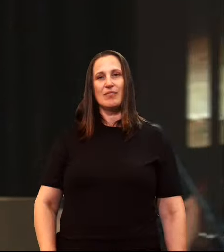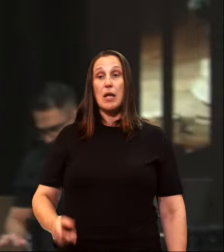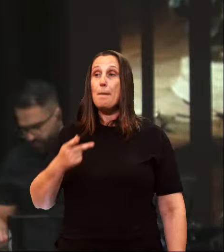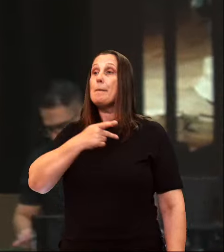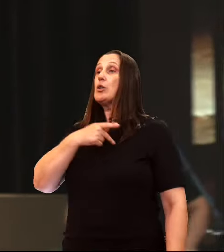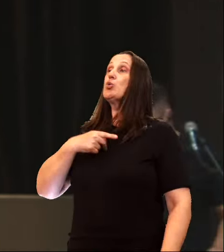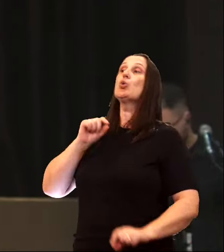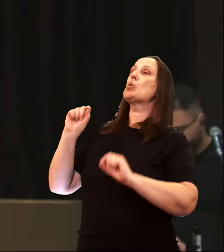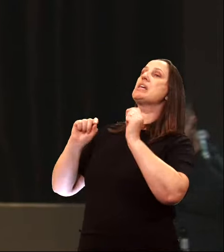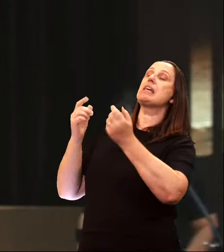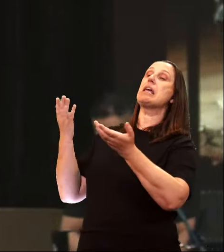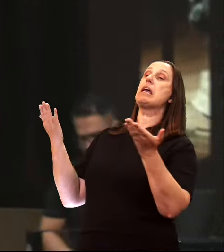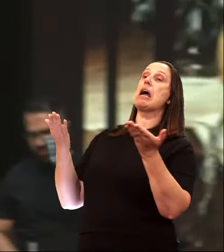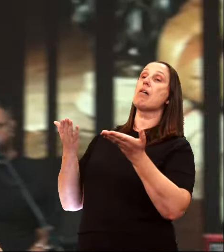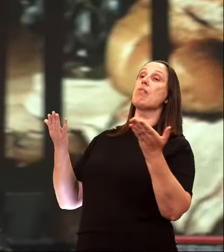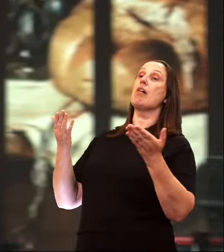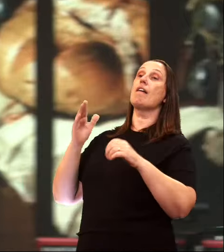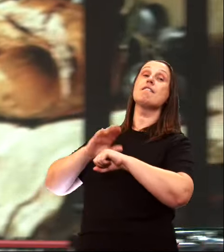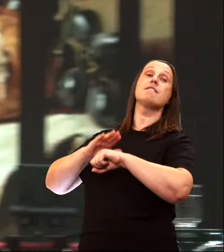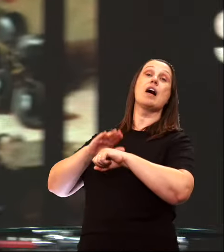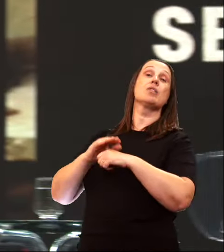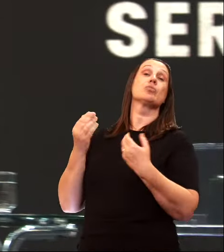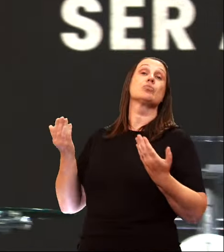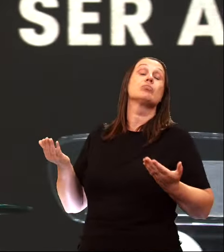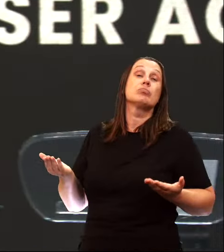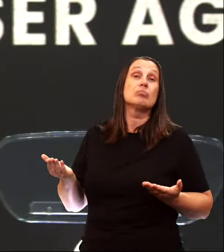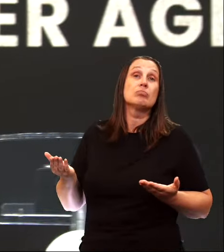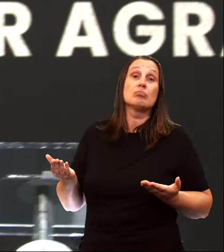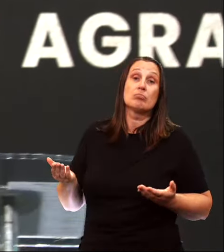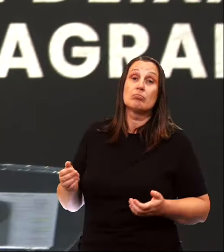Pastor, e o que eu faço agora?